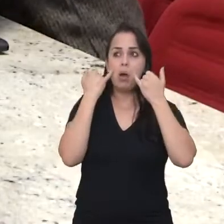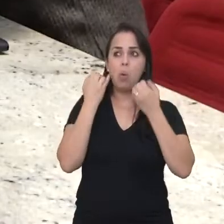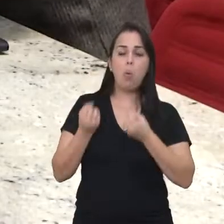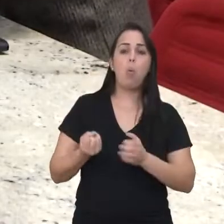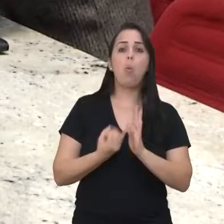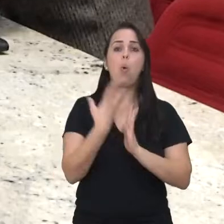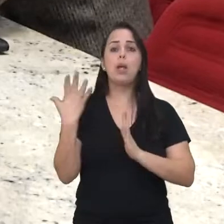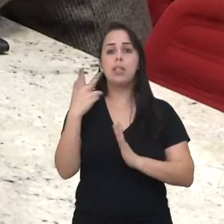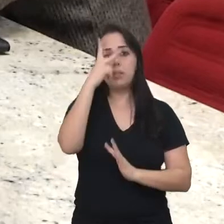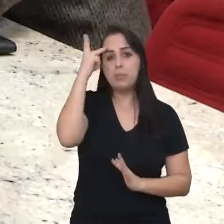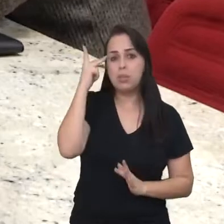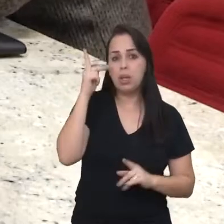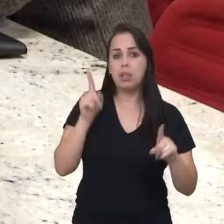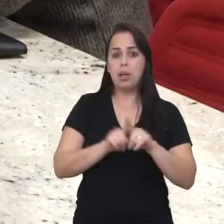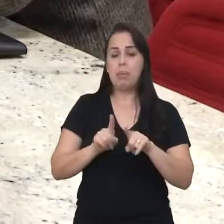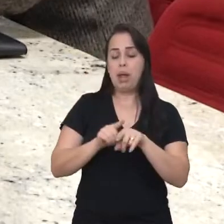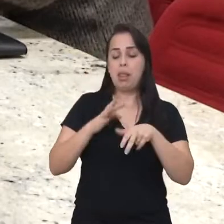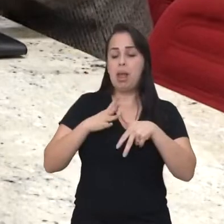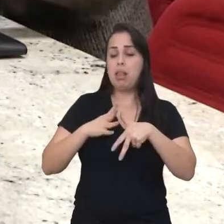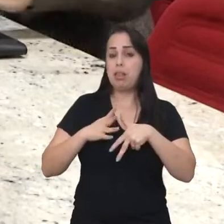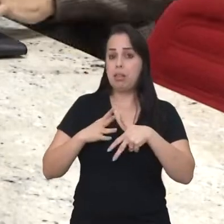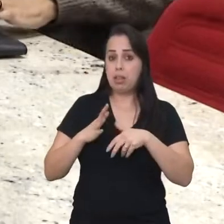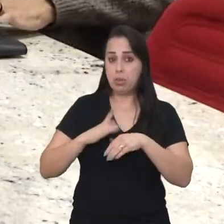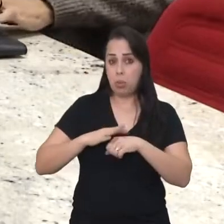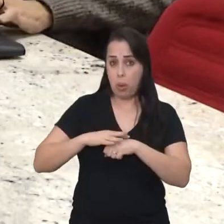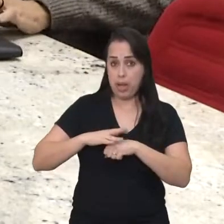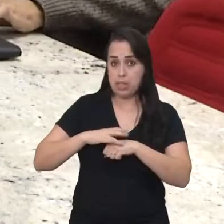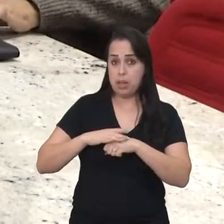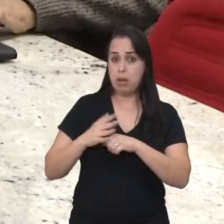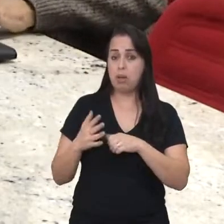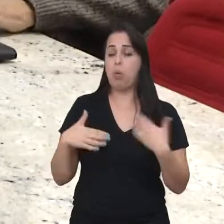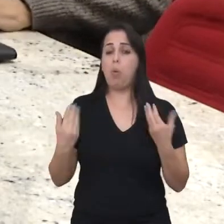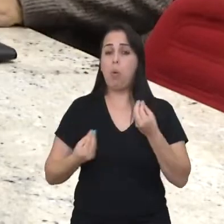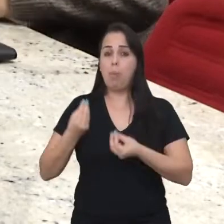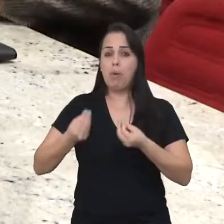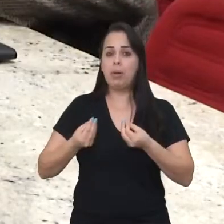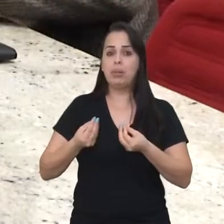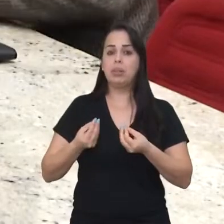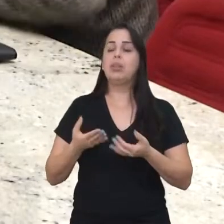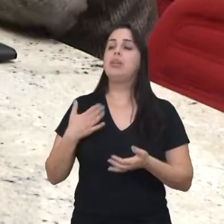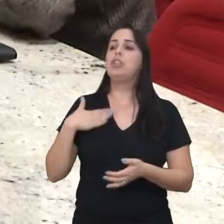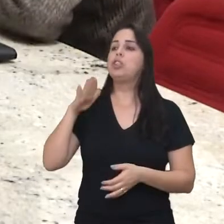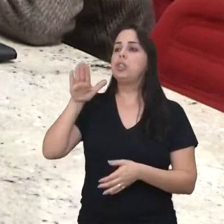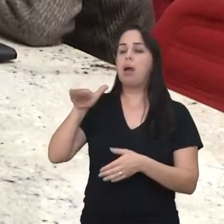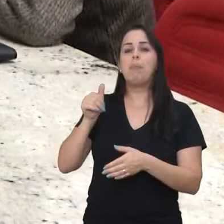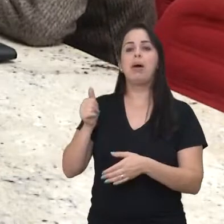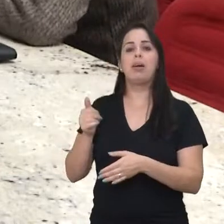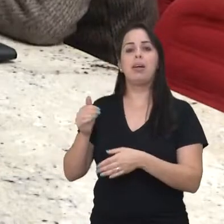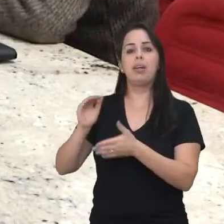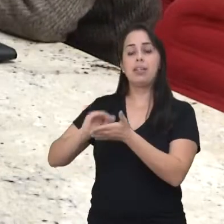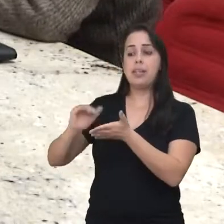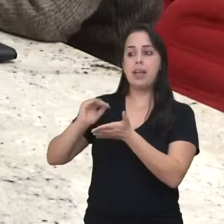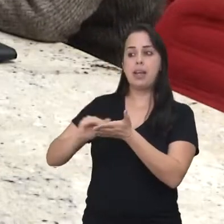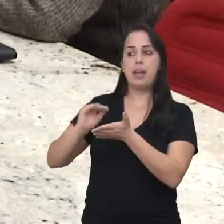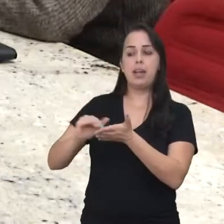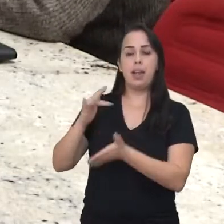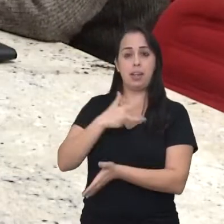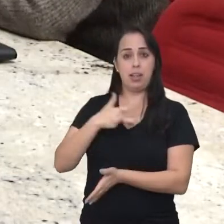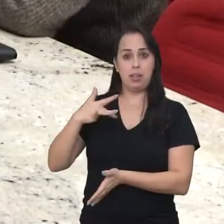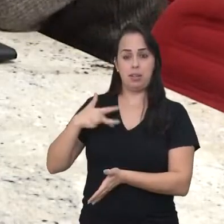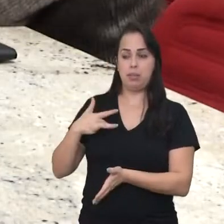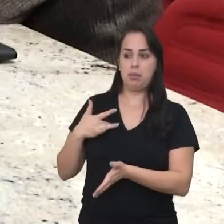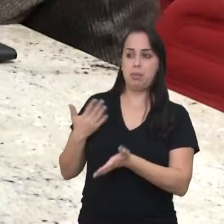o número de casos e o impacto das doenças na rede pública, os vereadores devem convidar representantes da Secretaria